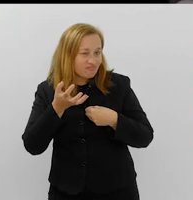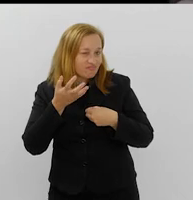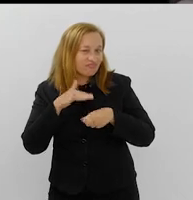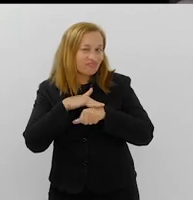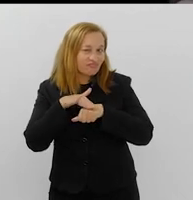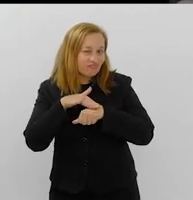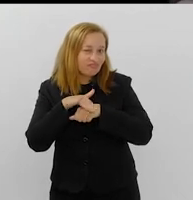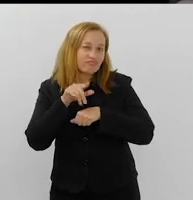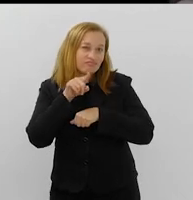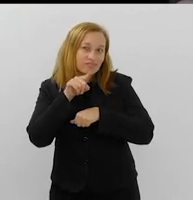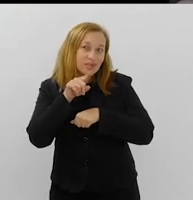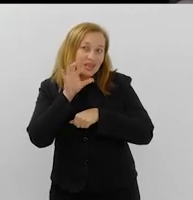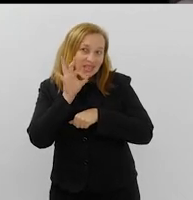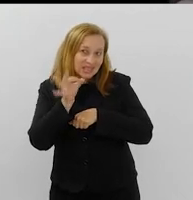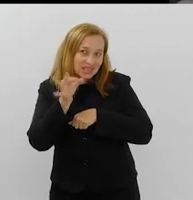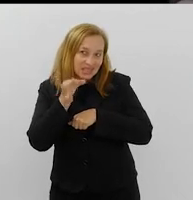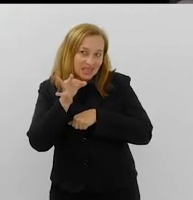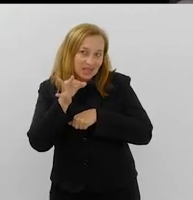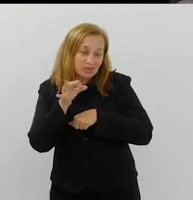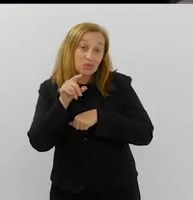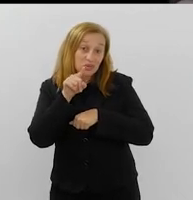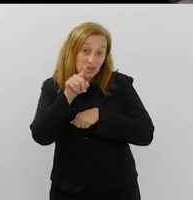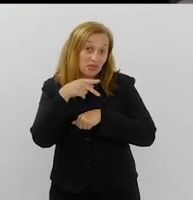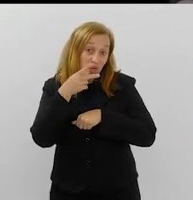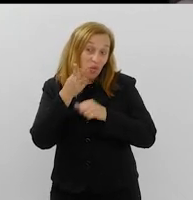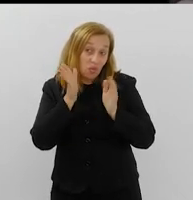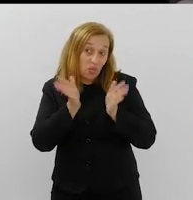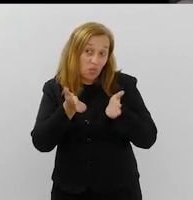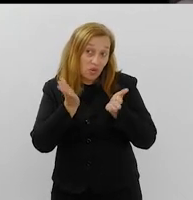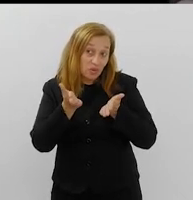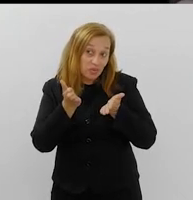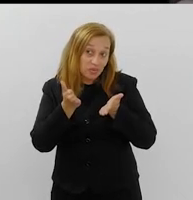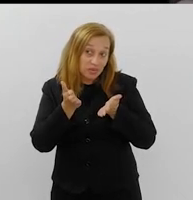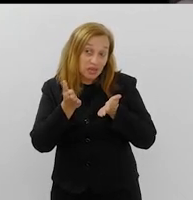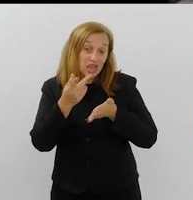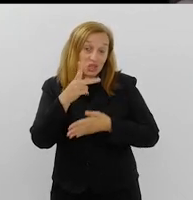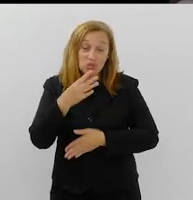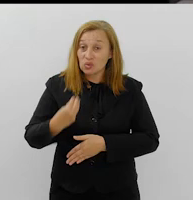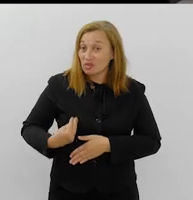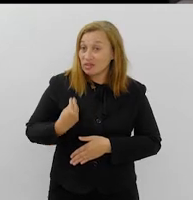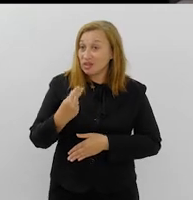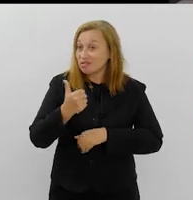volta eu quero conversar com você justamente sobre isso que você tocou.